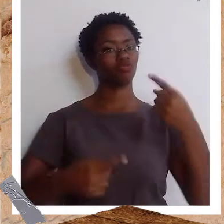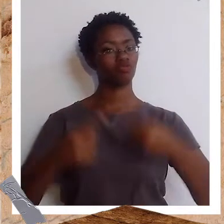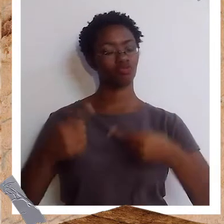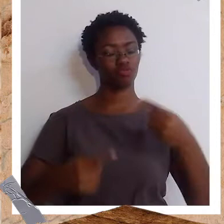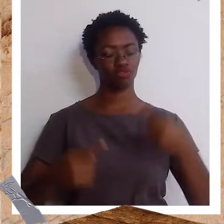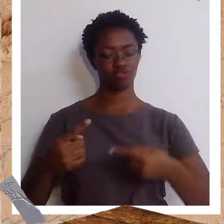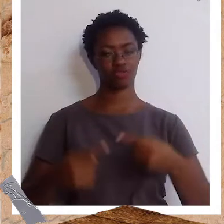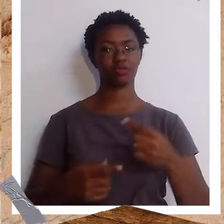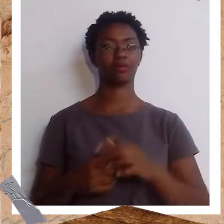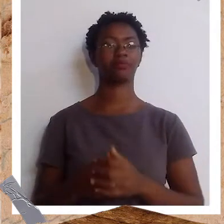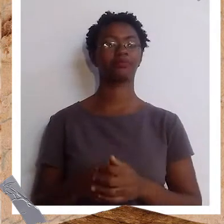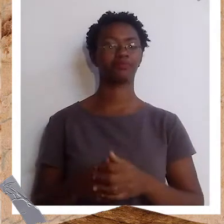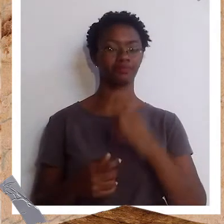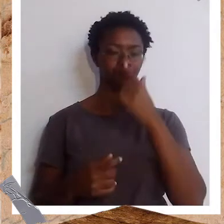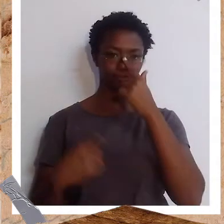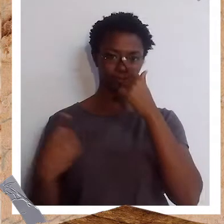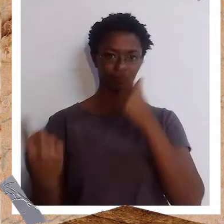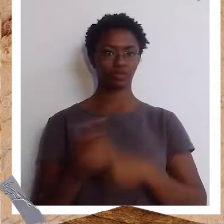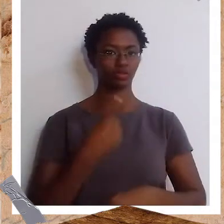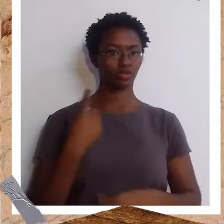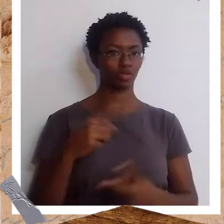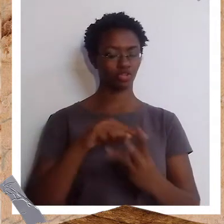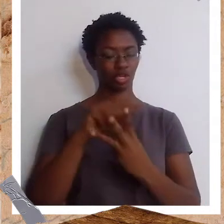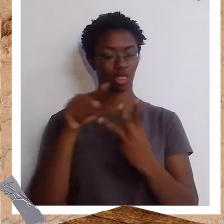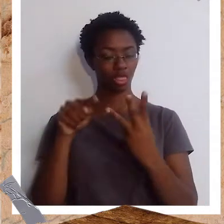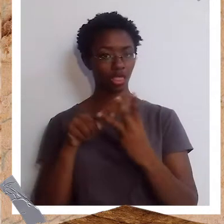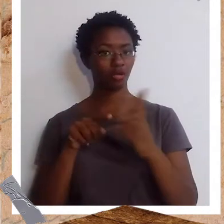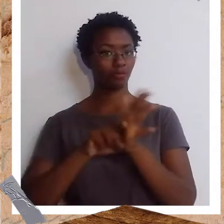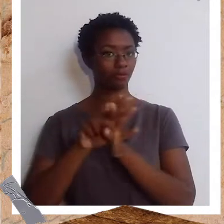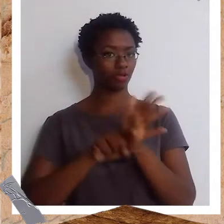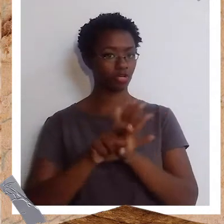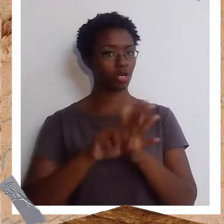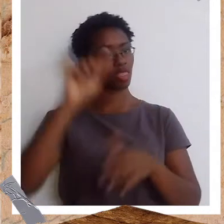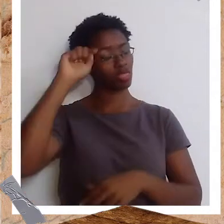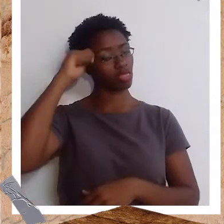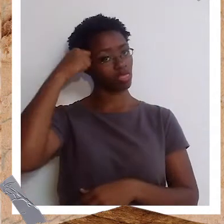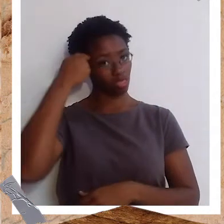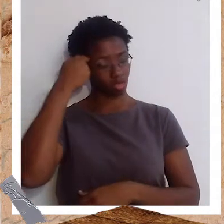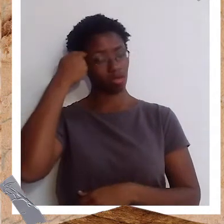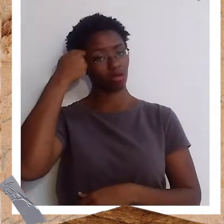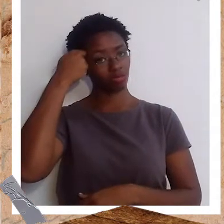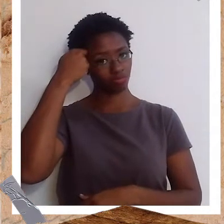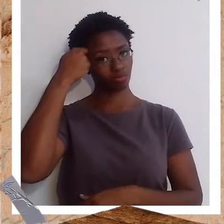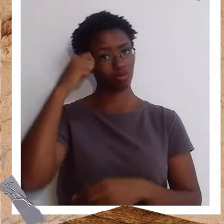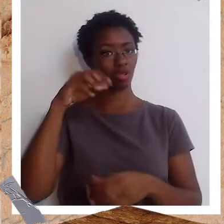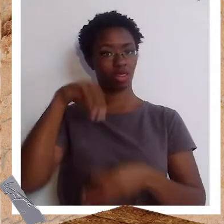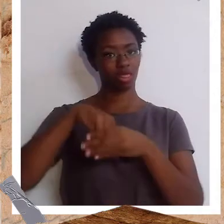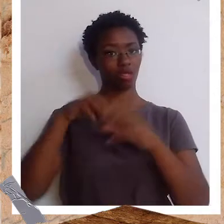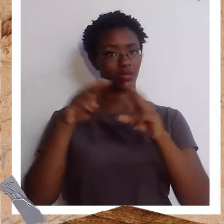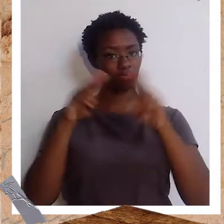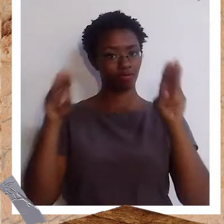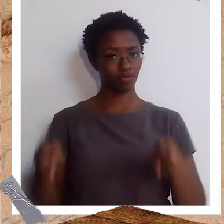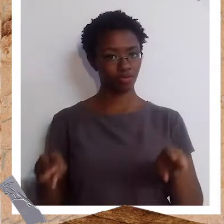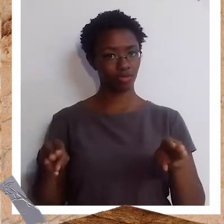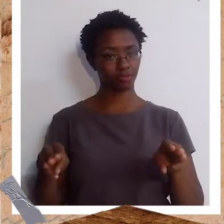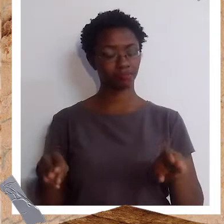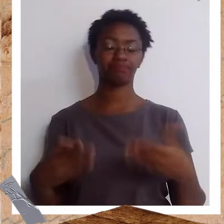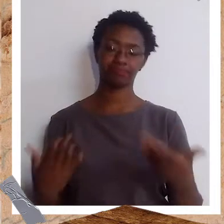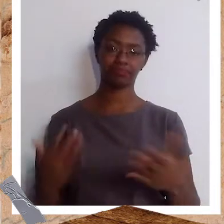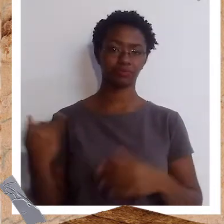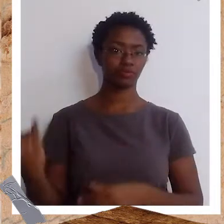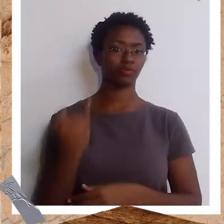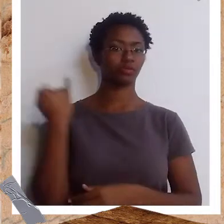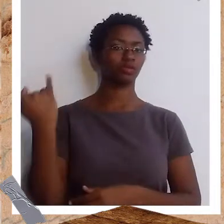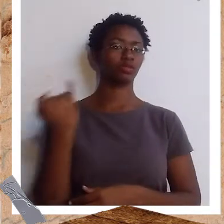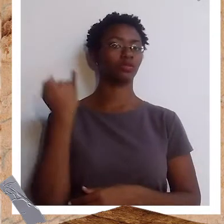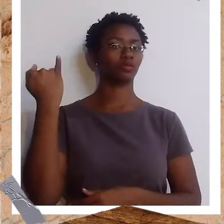discussão que somos 3 pesquisadores pretos no museu, né? Foi muito importante